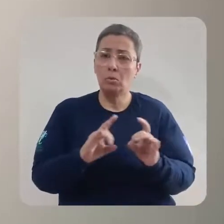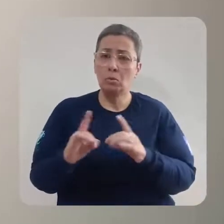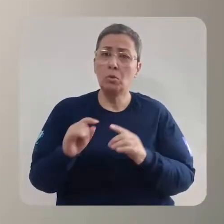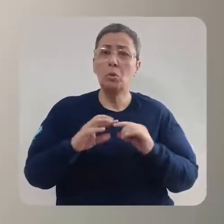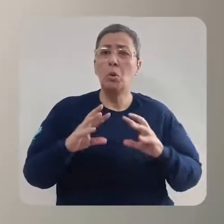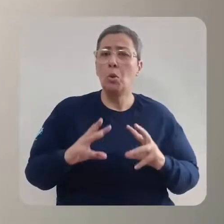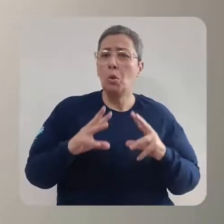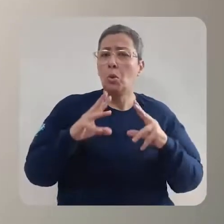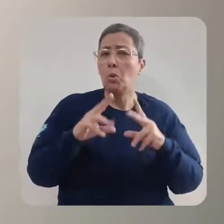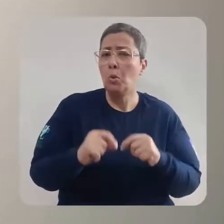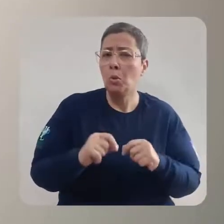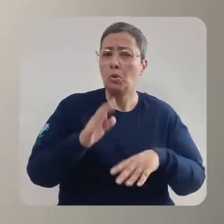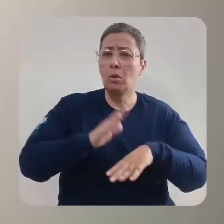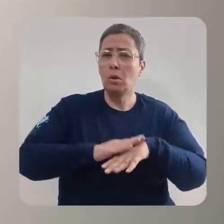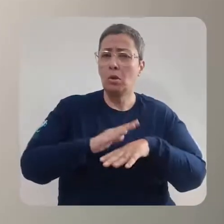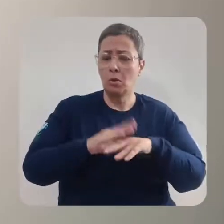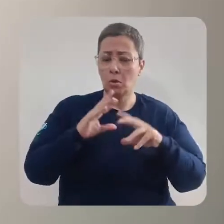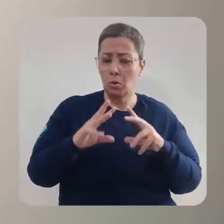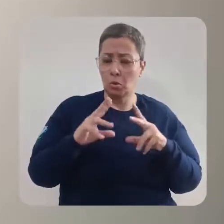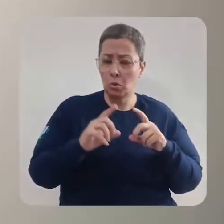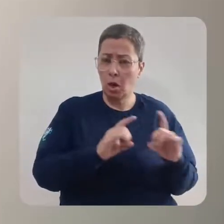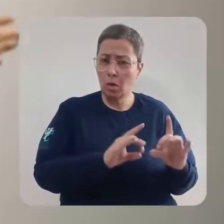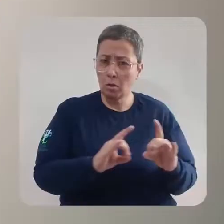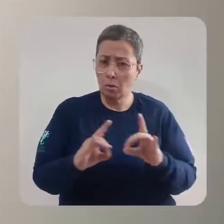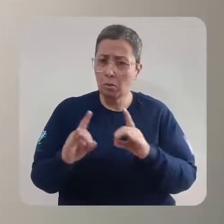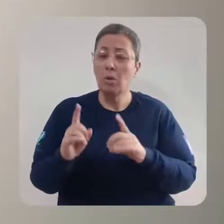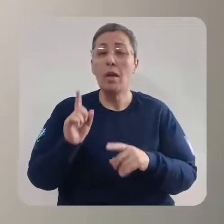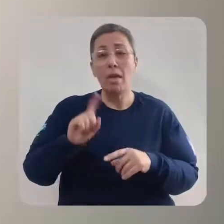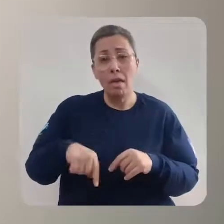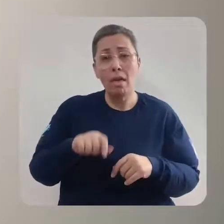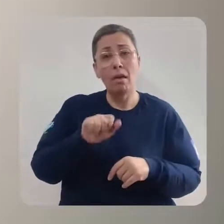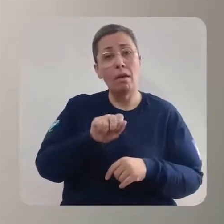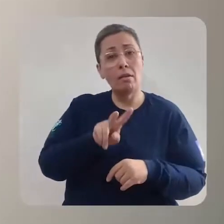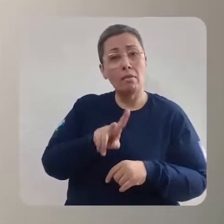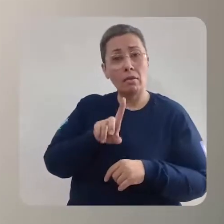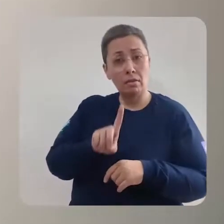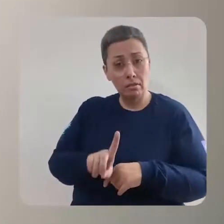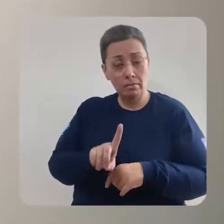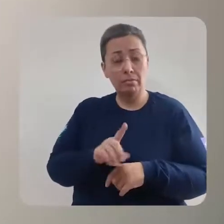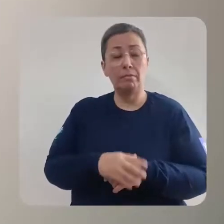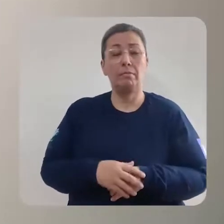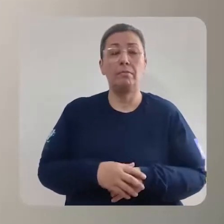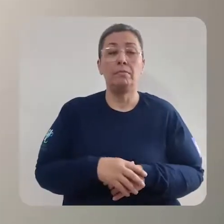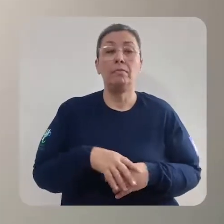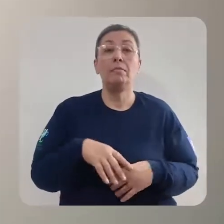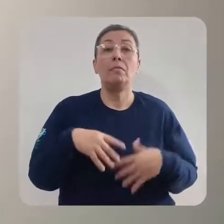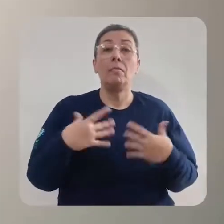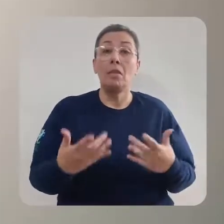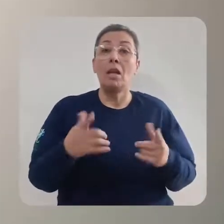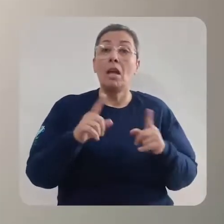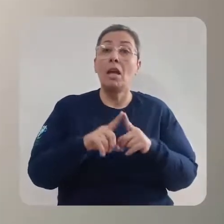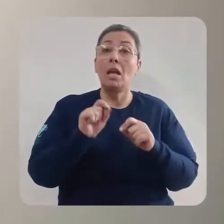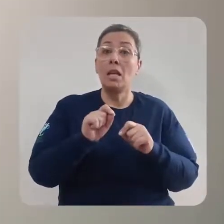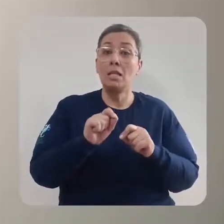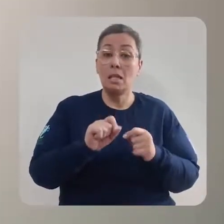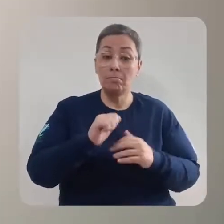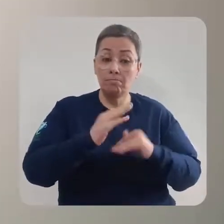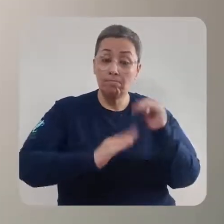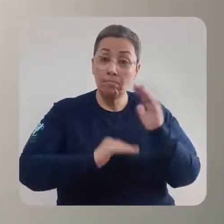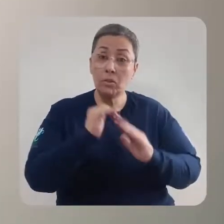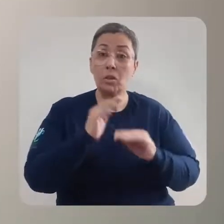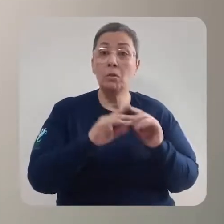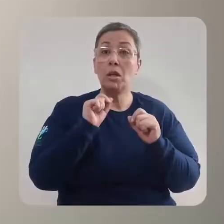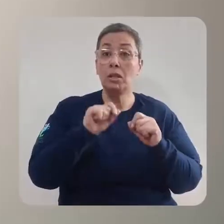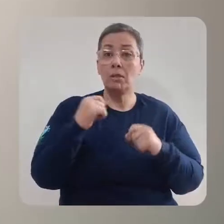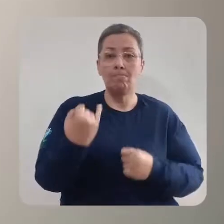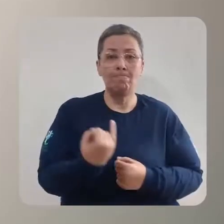diária. Então, tudo aquilo que nós fazemos todos os dias é uma atividade de vida diária. Essa atividade, ela